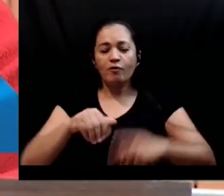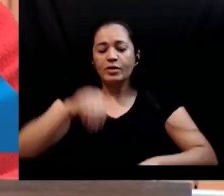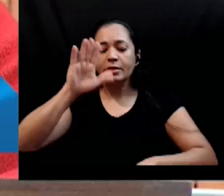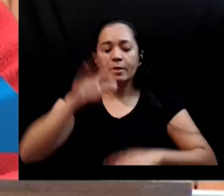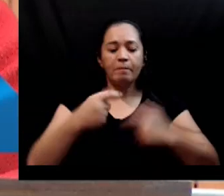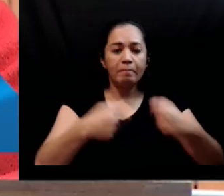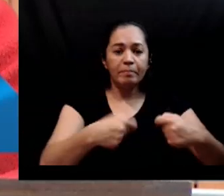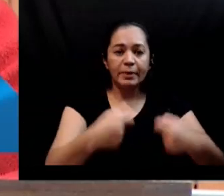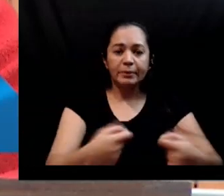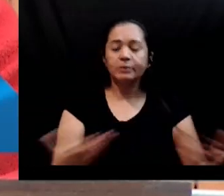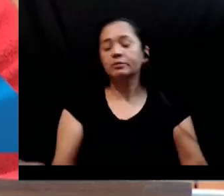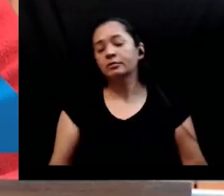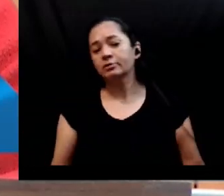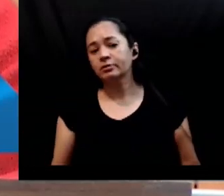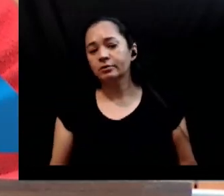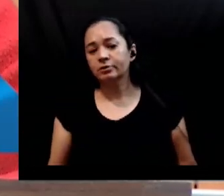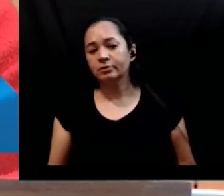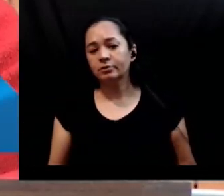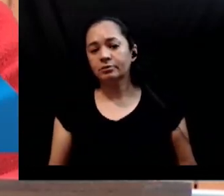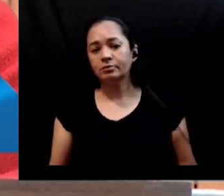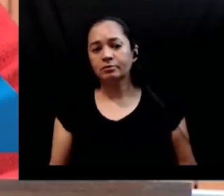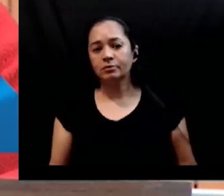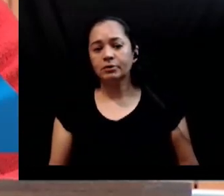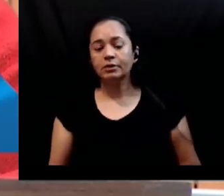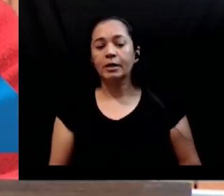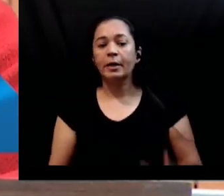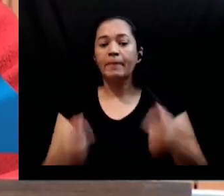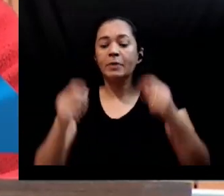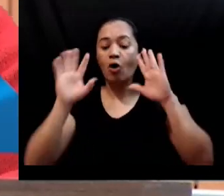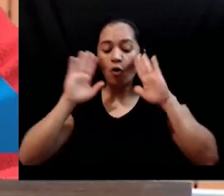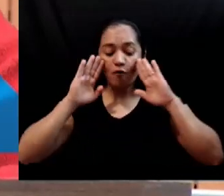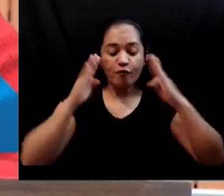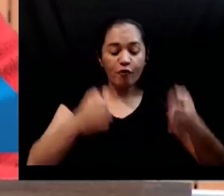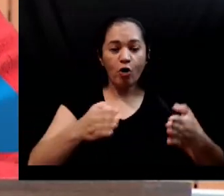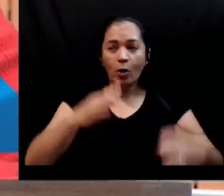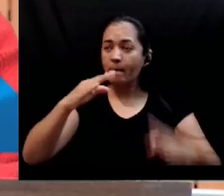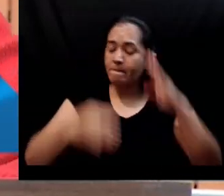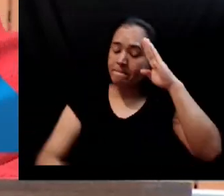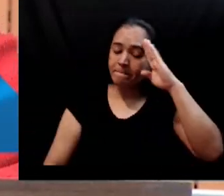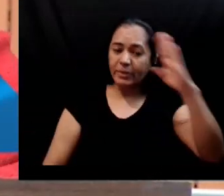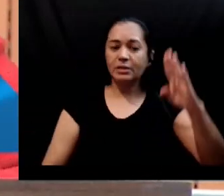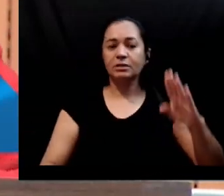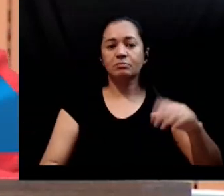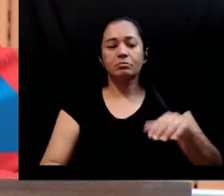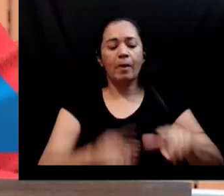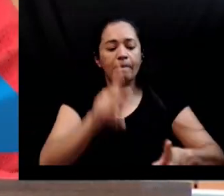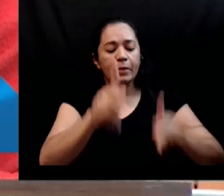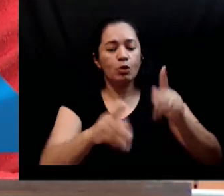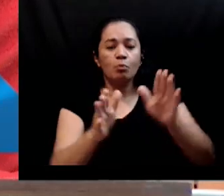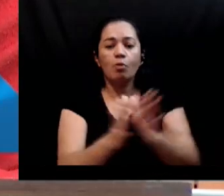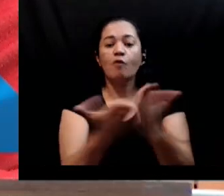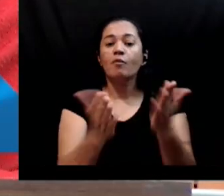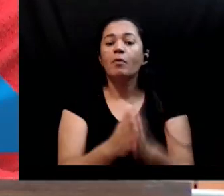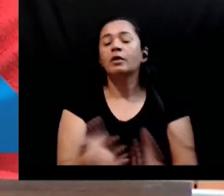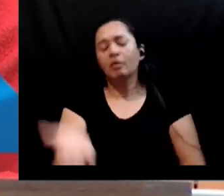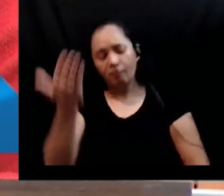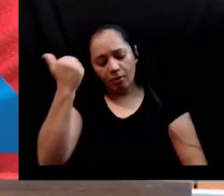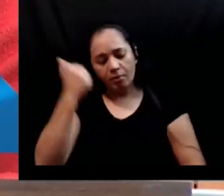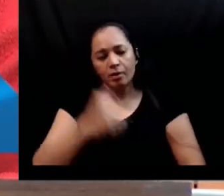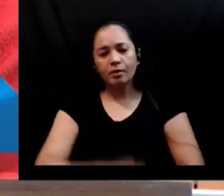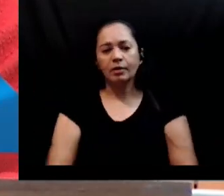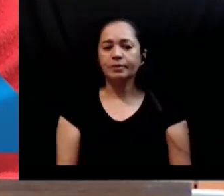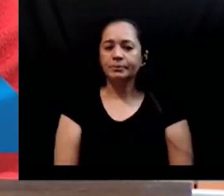que necessita, que tenha esse olhar de prioridade para os mais pobres. Então, vamos lá. A questão